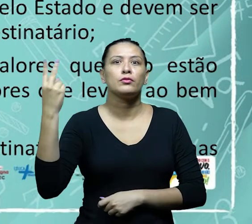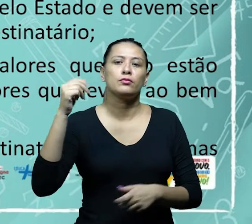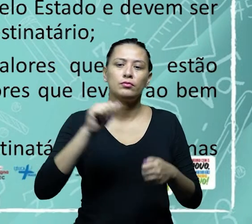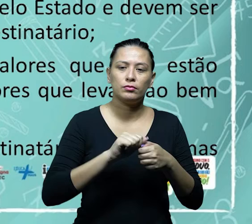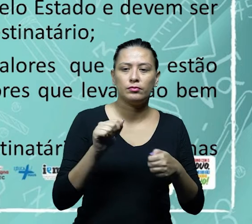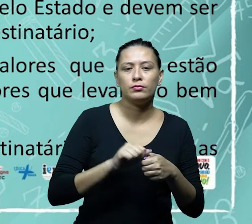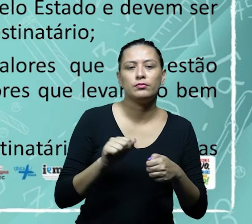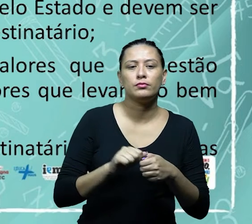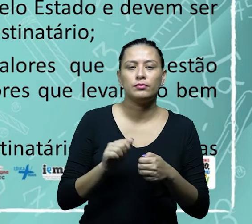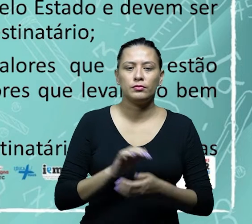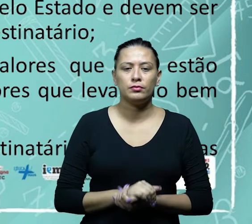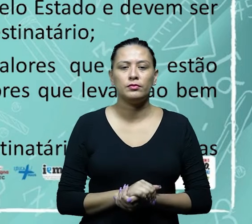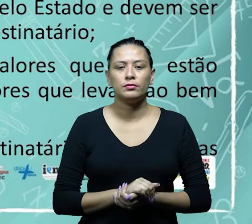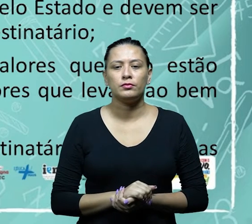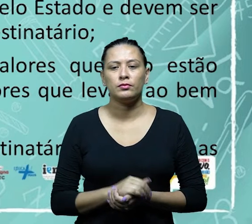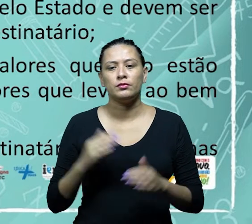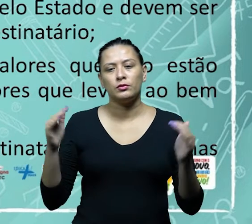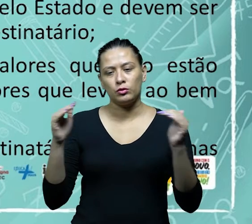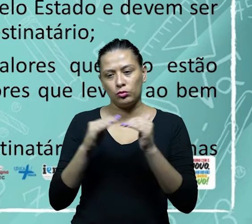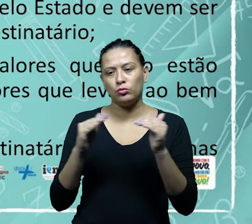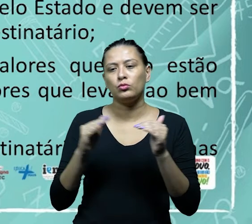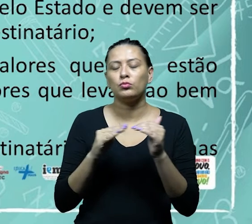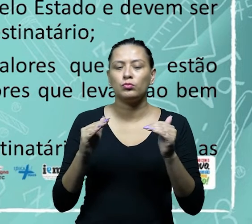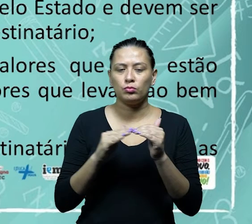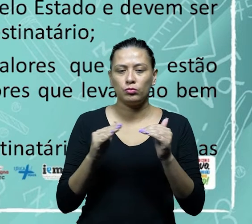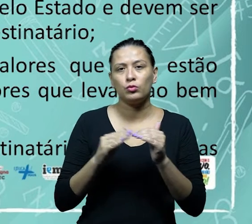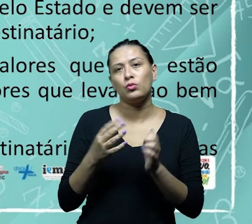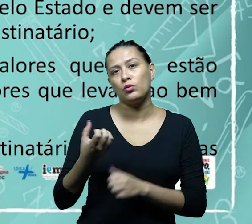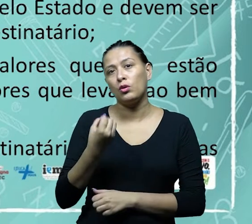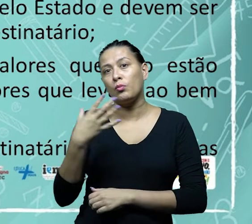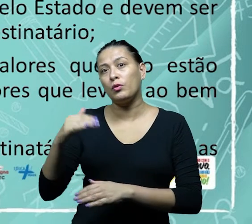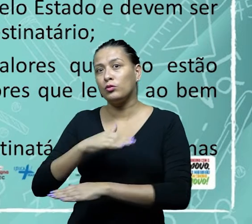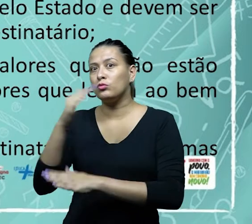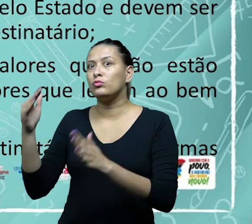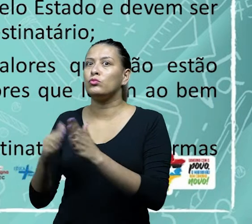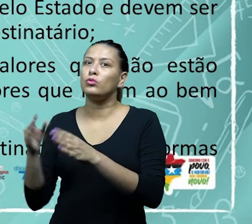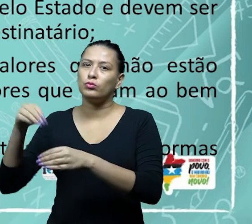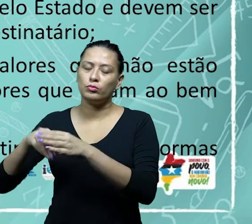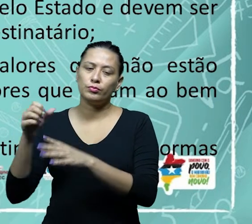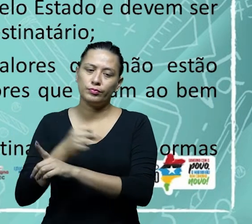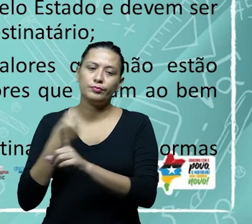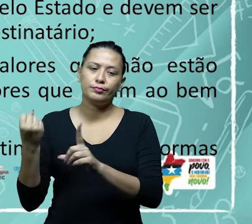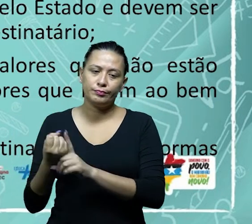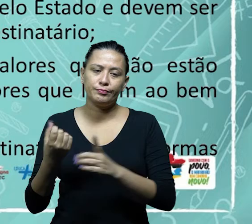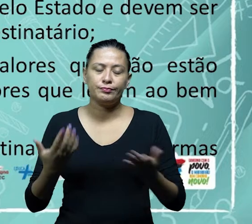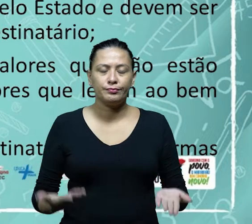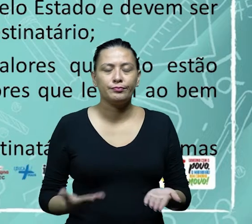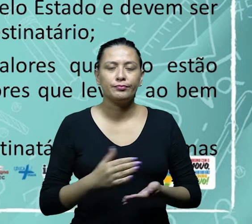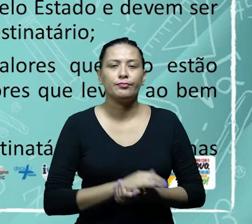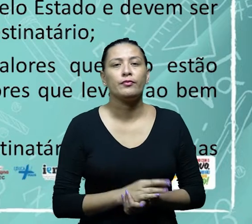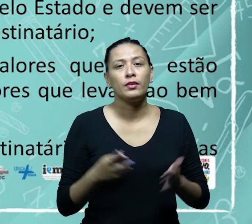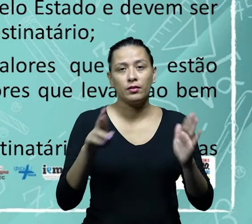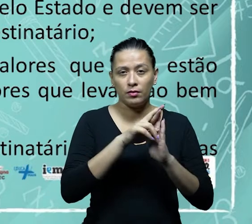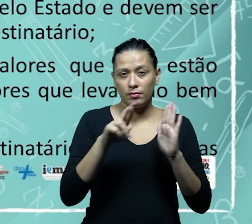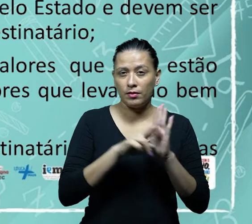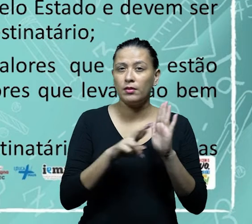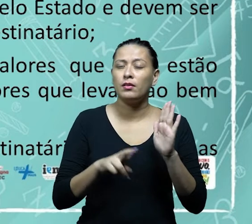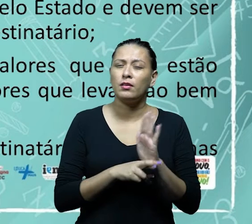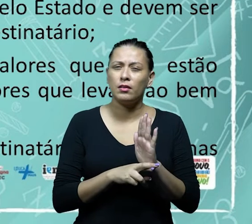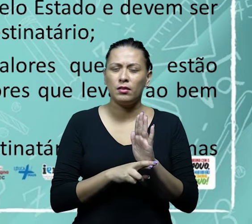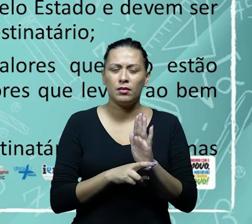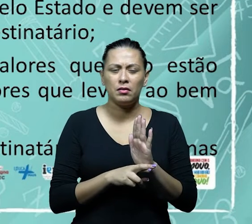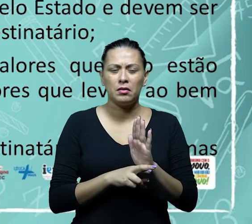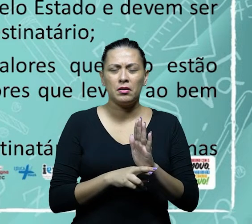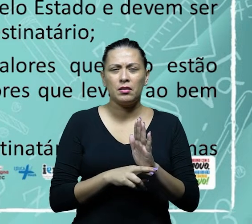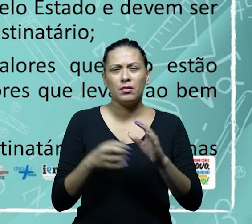a uma parte da relação fática esse valores que levam ao bem né comum é as normas Elas têm a